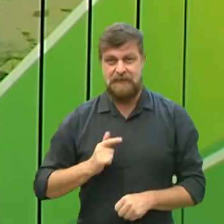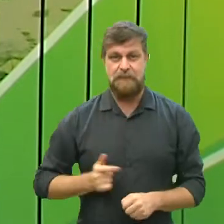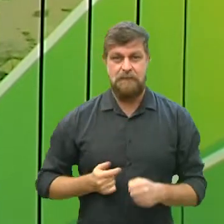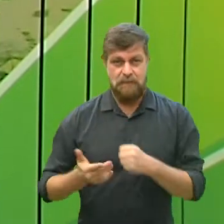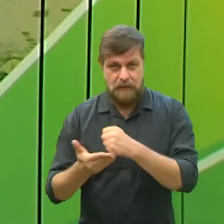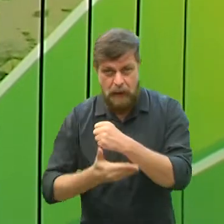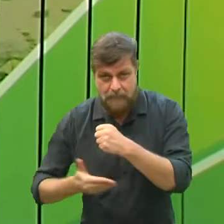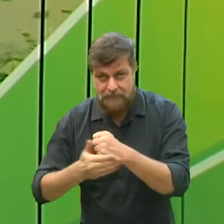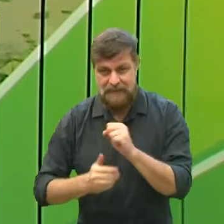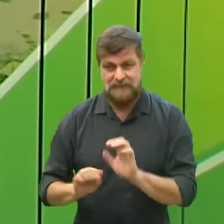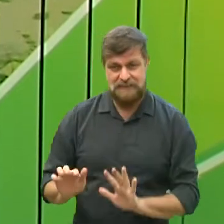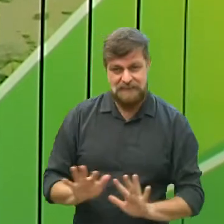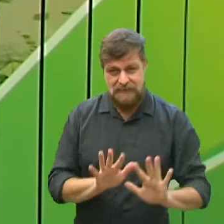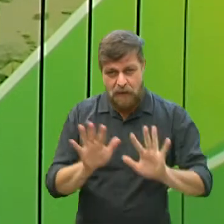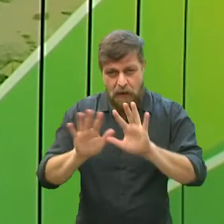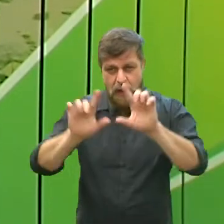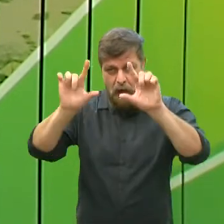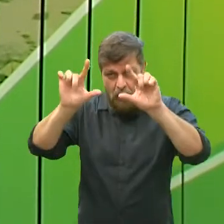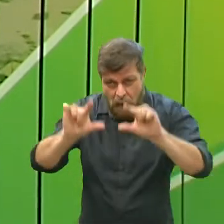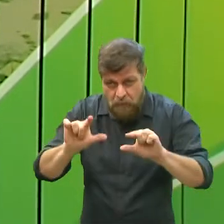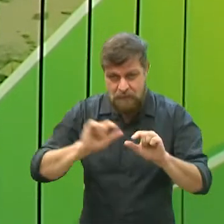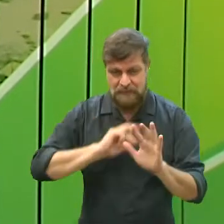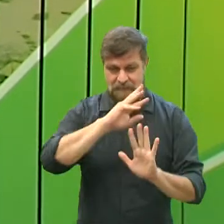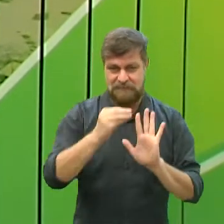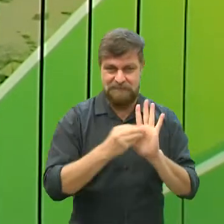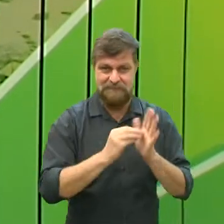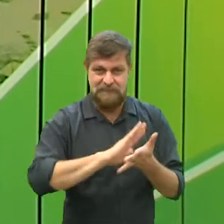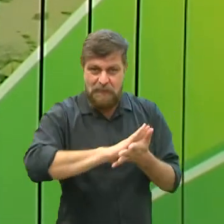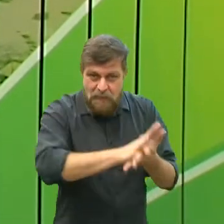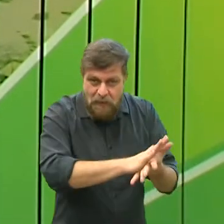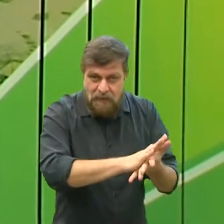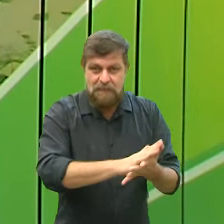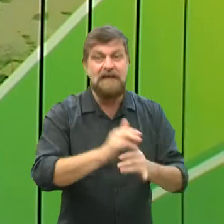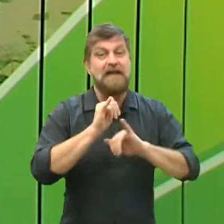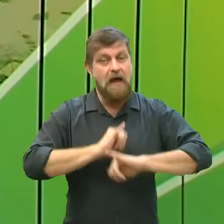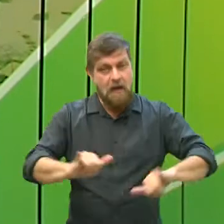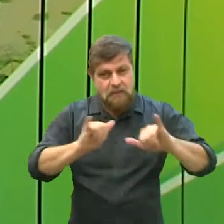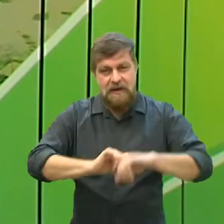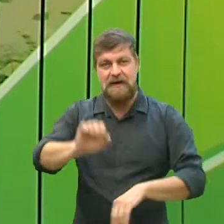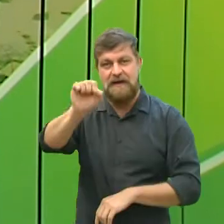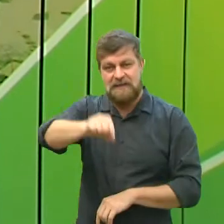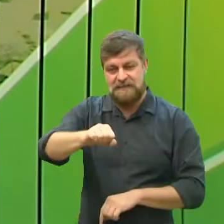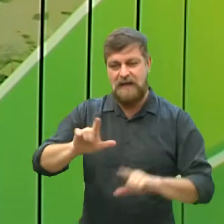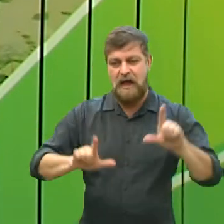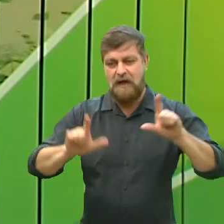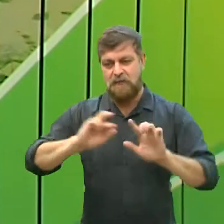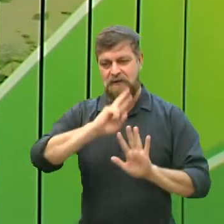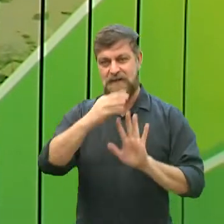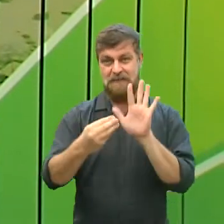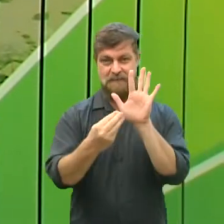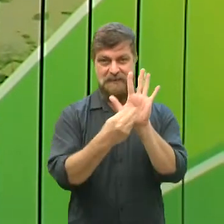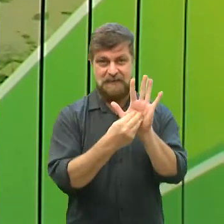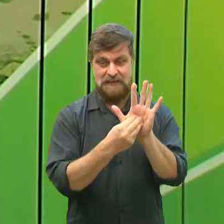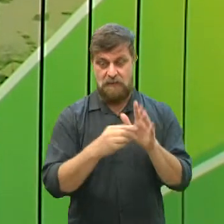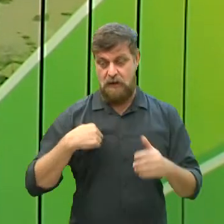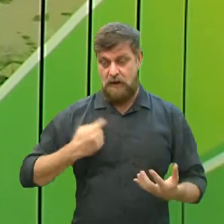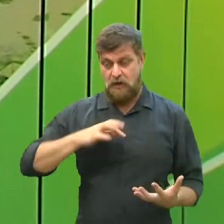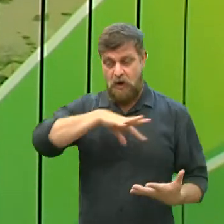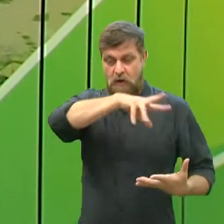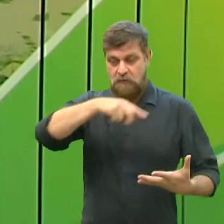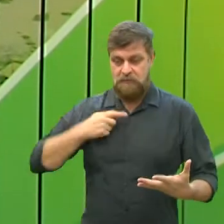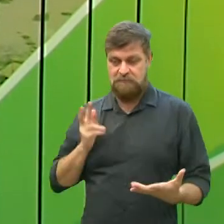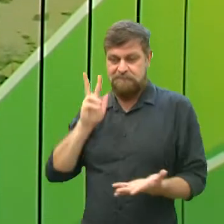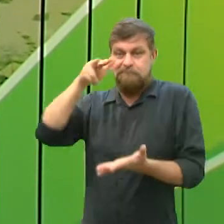renovável e se polui menos, se tem menos impacto ambiental, tem que ser falado sim aqui no Giro Ambiental, porque é o mundo em que a gente vive,